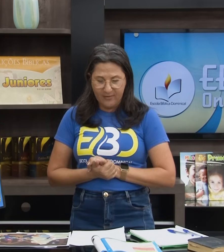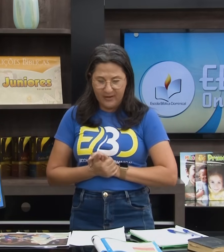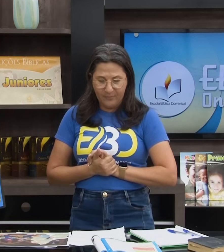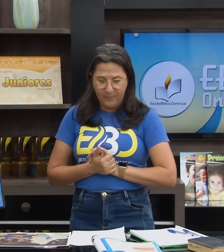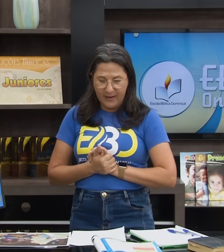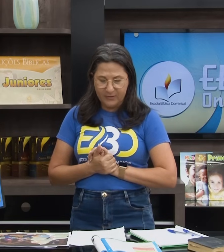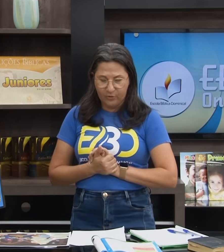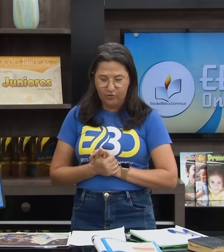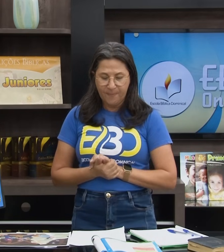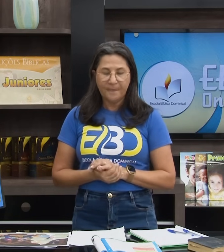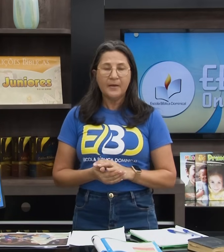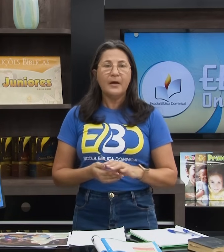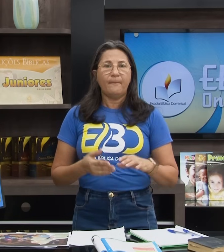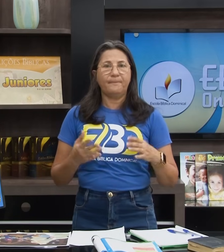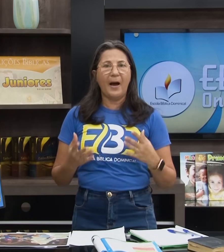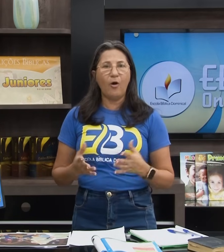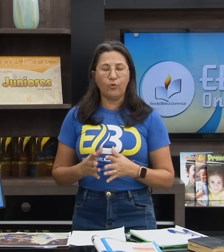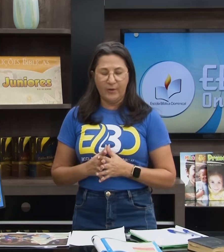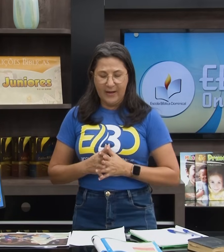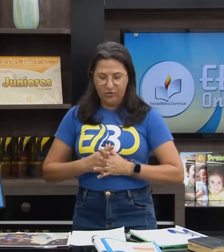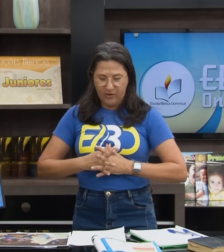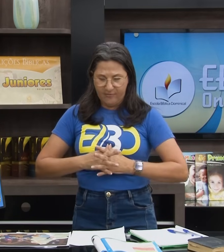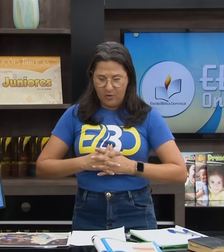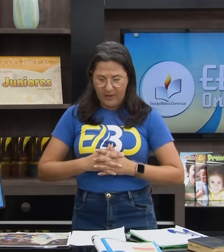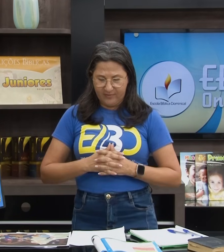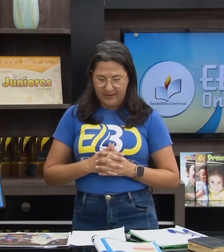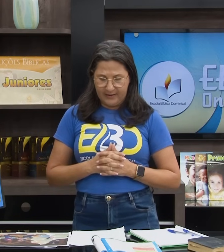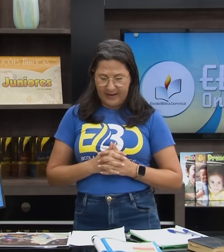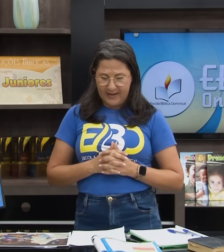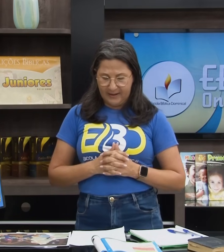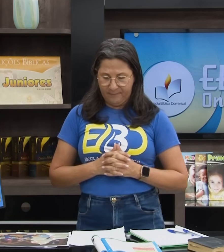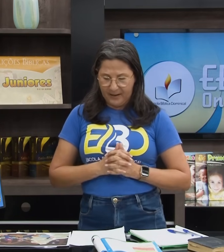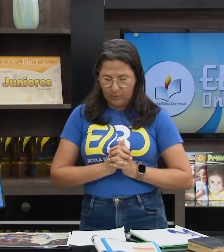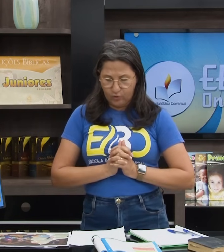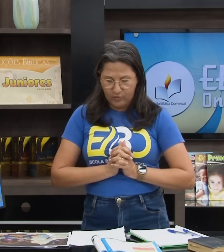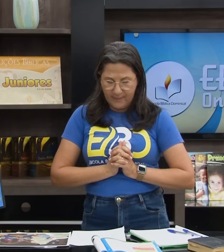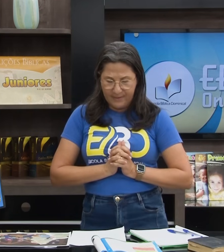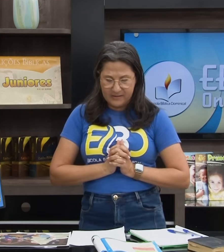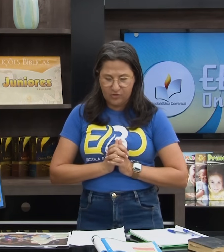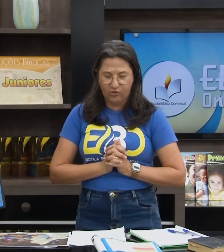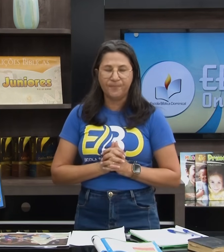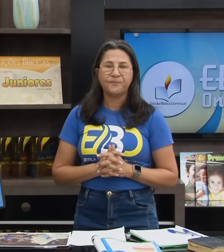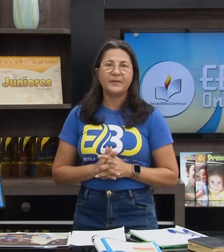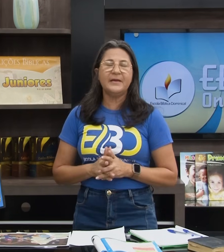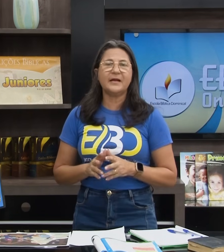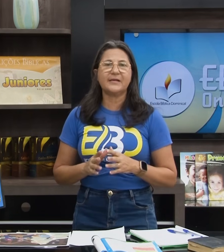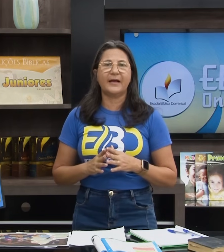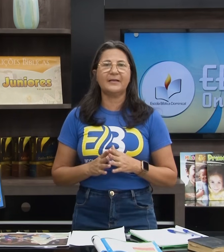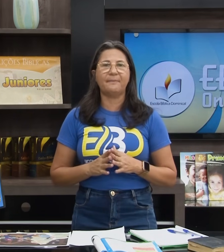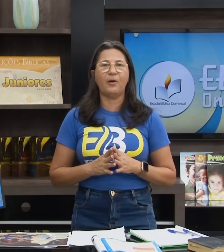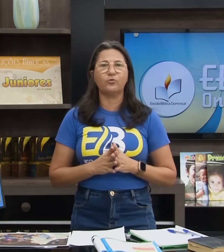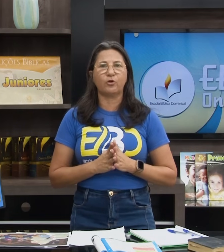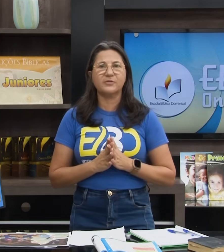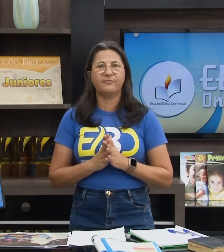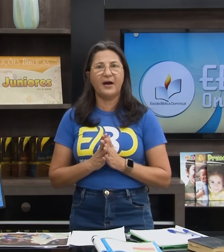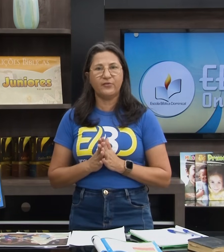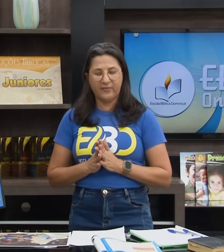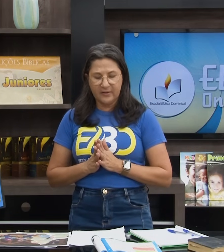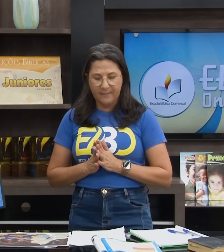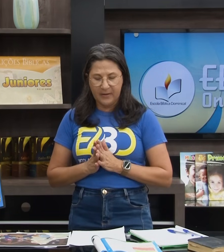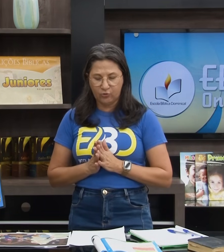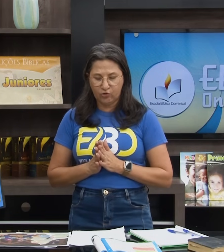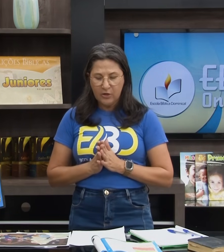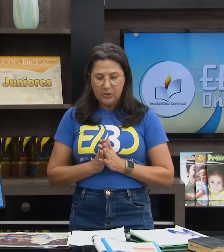verdadeiro exemplo para nós Paulo ele escreveu uma certa carta para os Filipenses e nessa carta Paulo trouxe